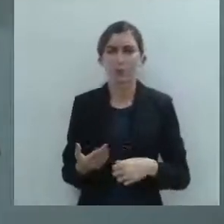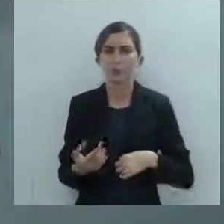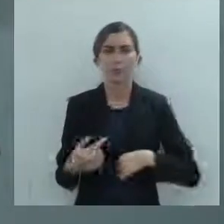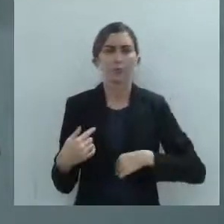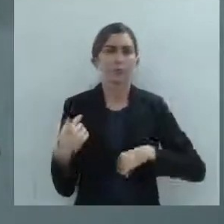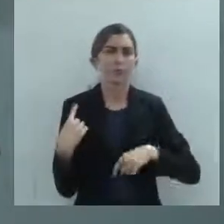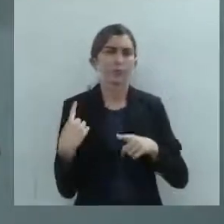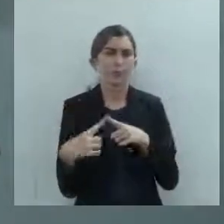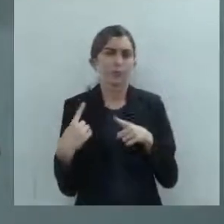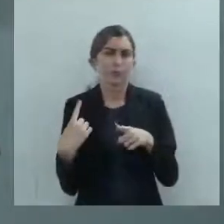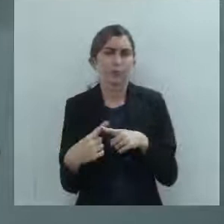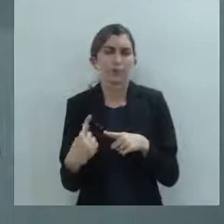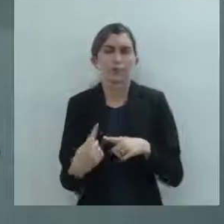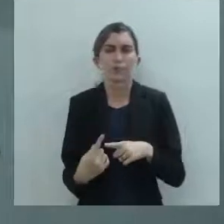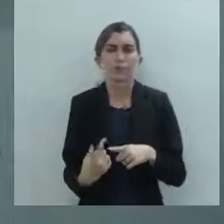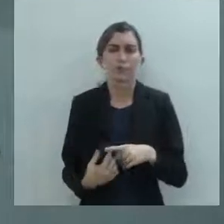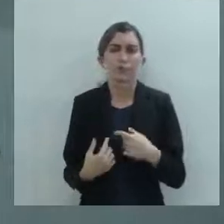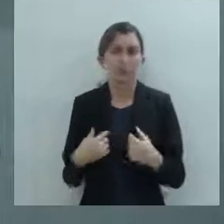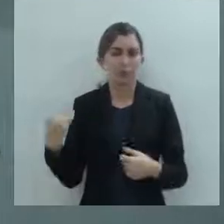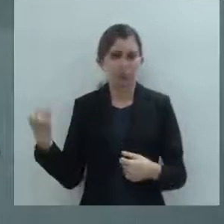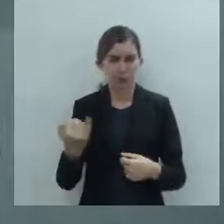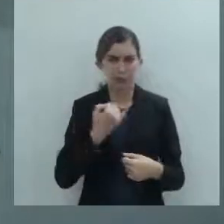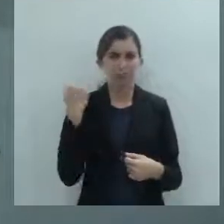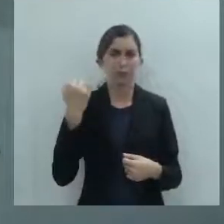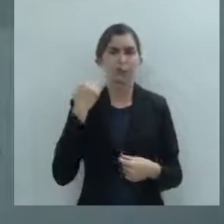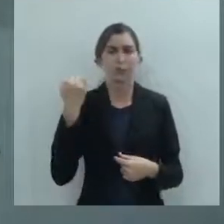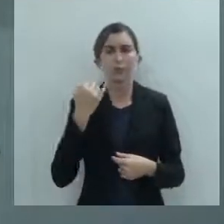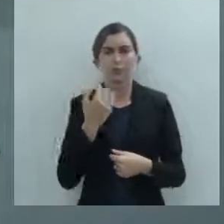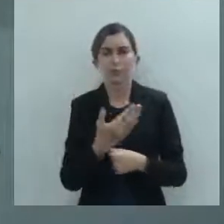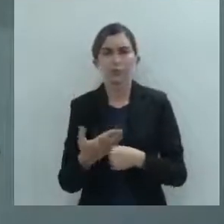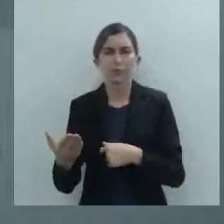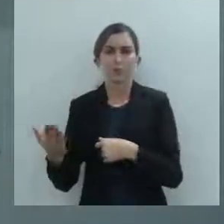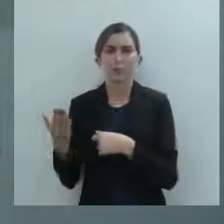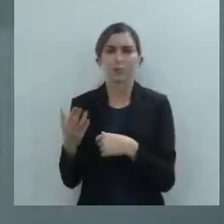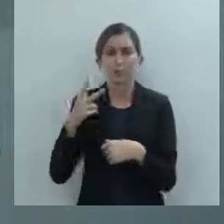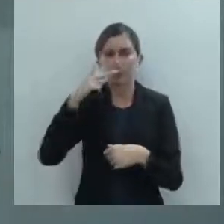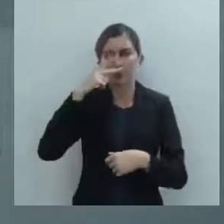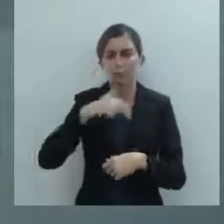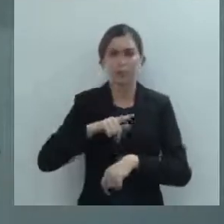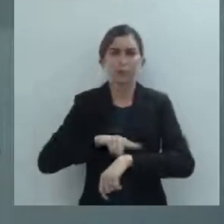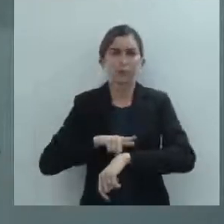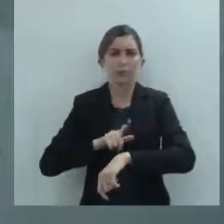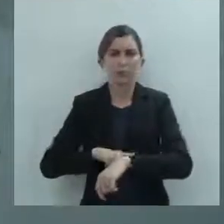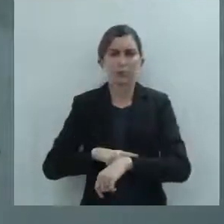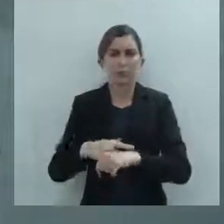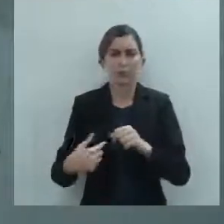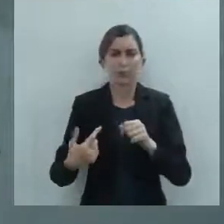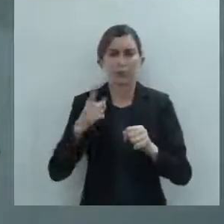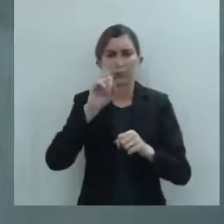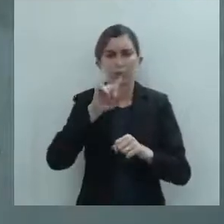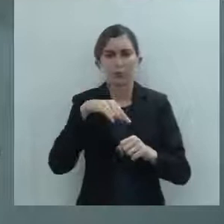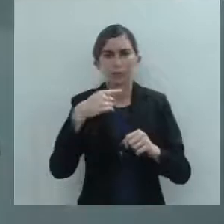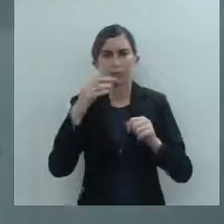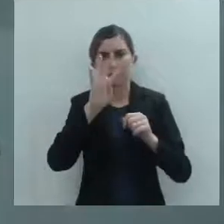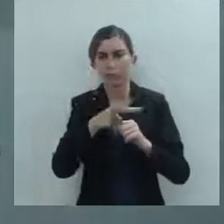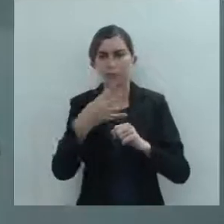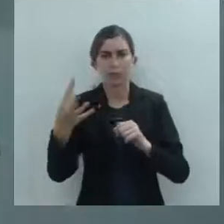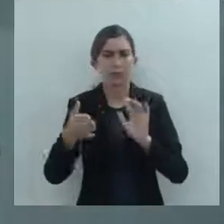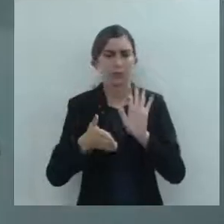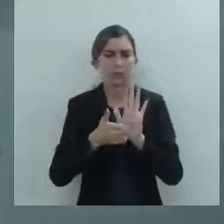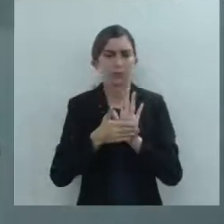porque eu trouxe isso O que é importante que você saiba e mesmo tendo um calendário padrão Mundial